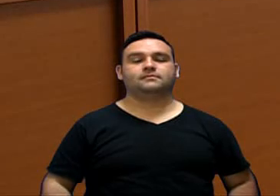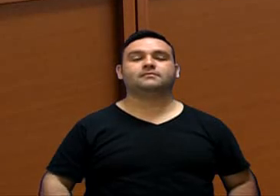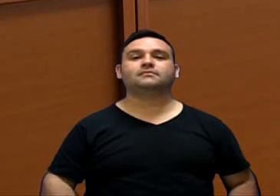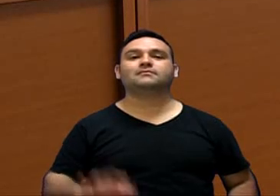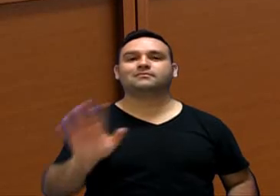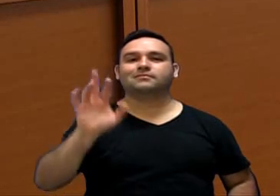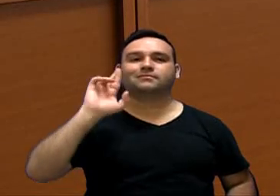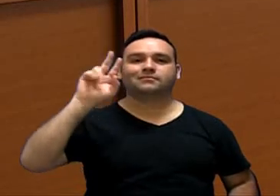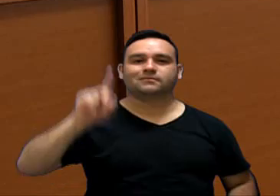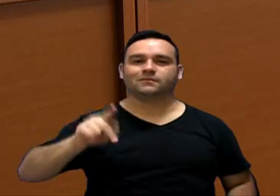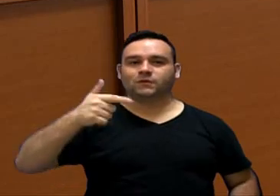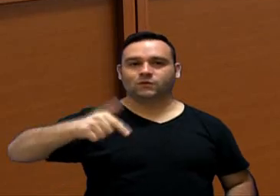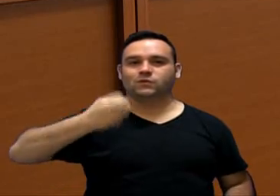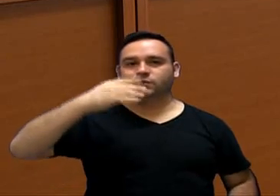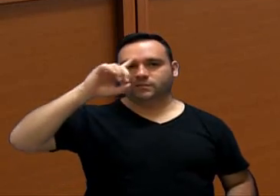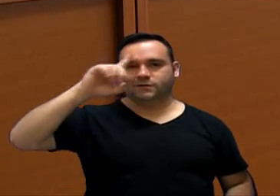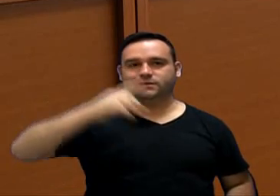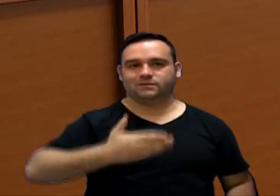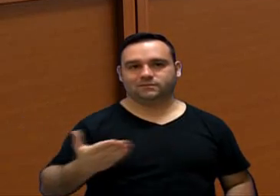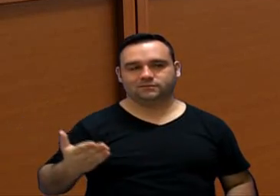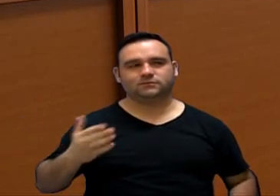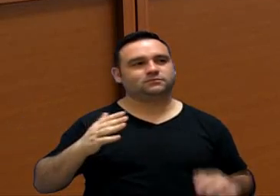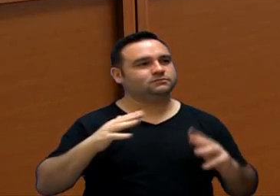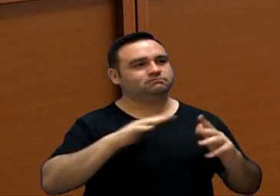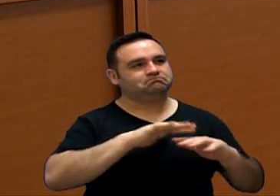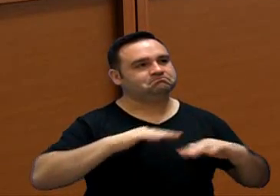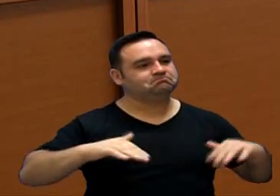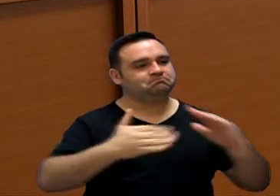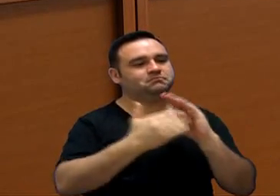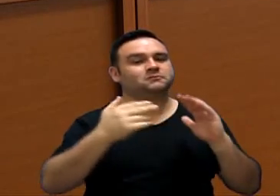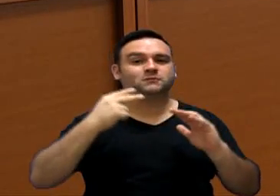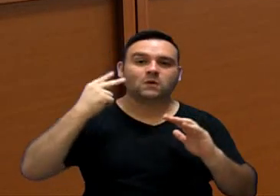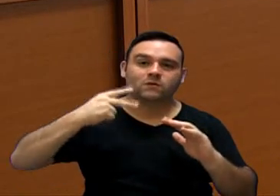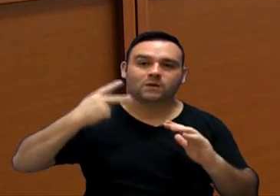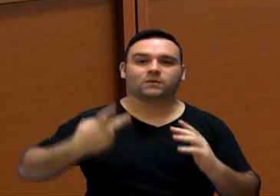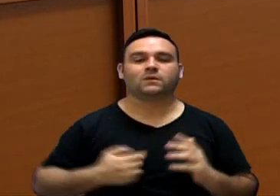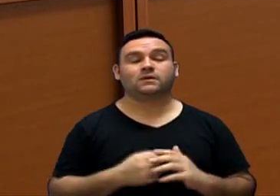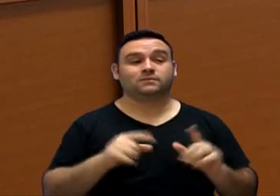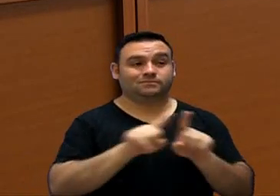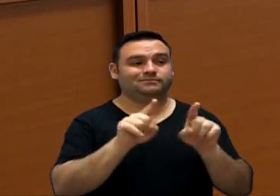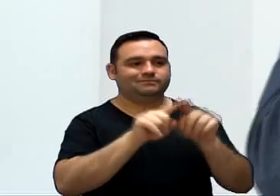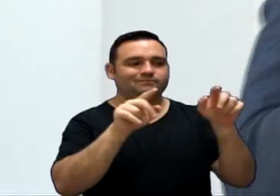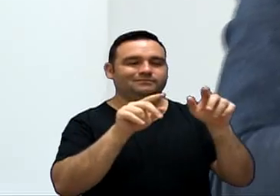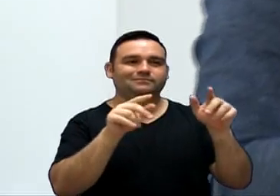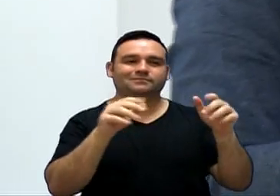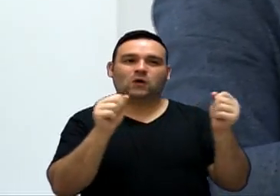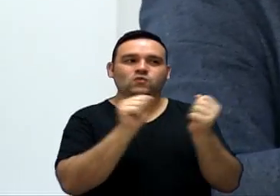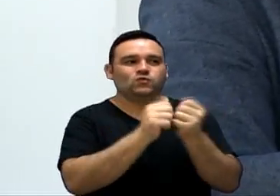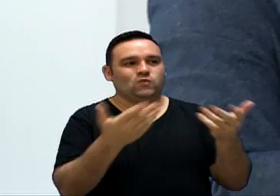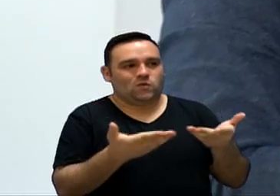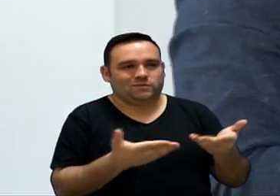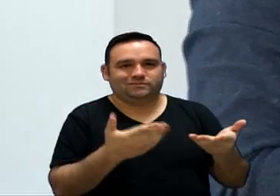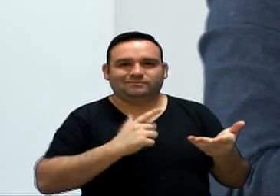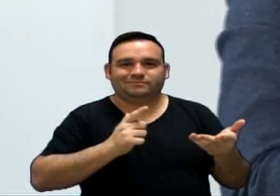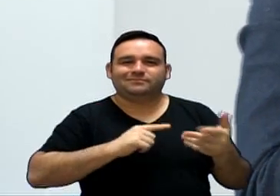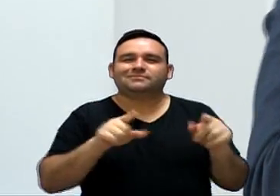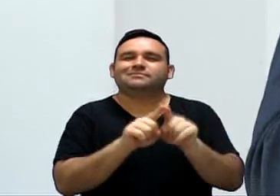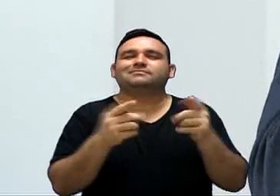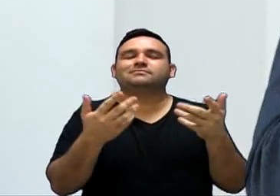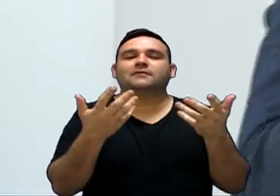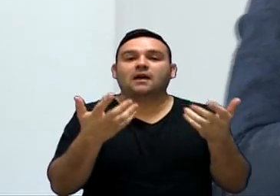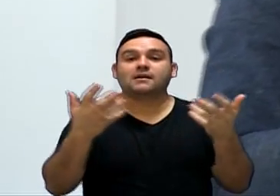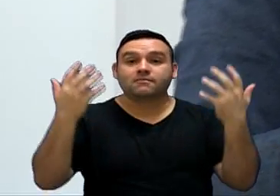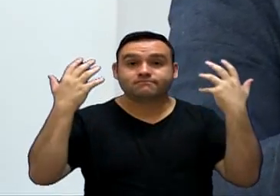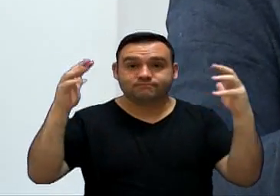Senhor presidente, novamente bom dia. Bom dia a todos nesta casa, aos vereadores, ao pessoal que nos acompanha. Senhor presidente, fazer alguns votos